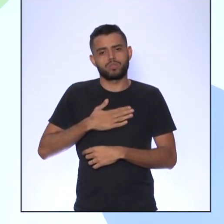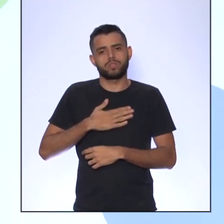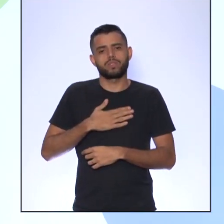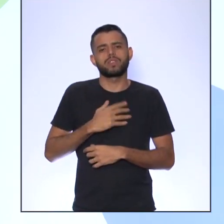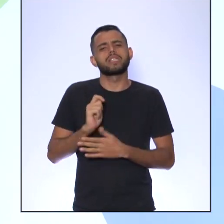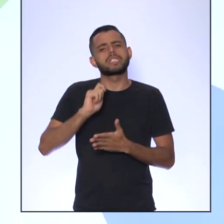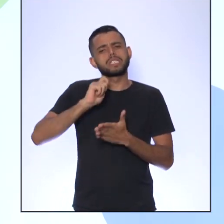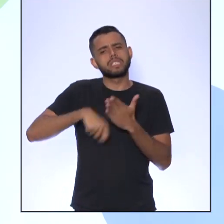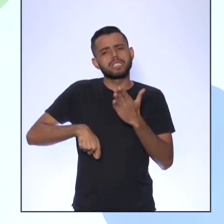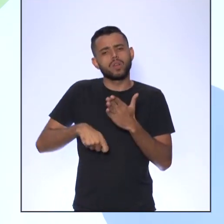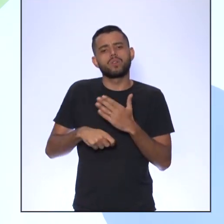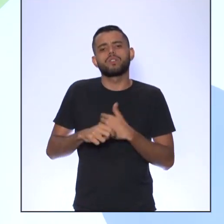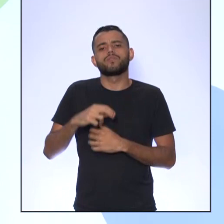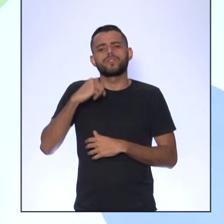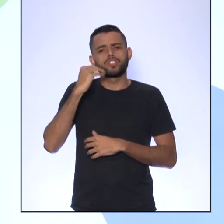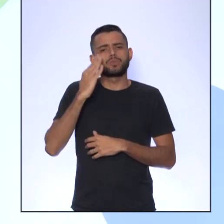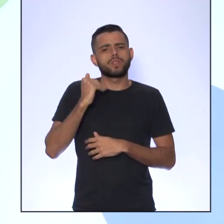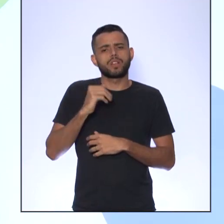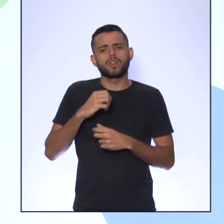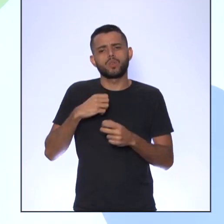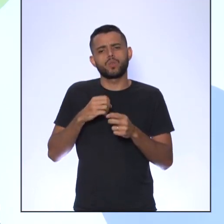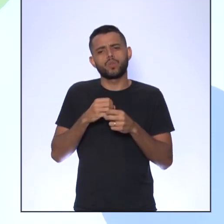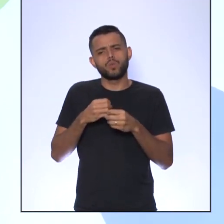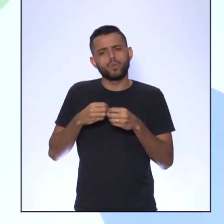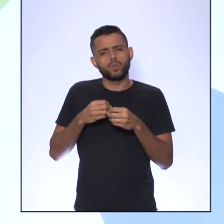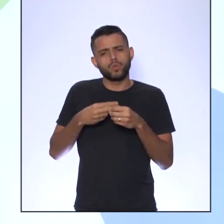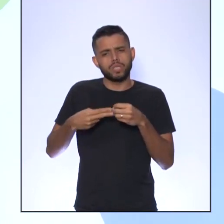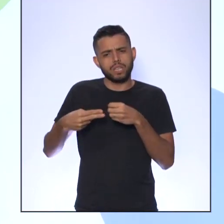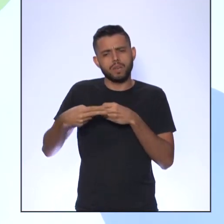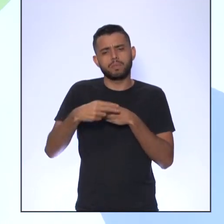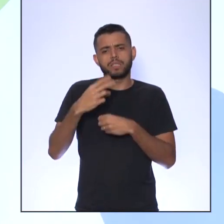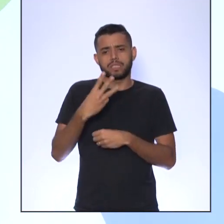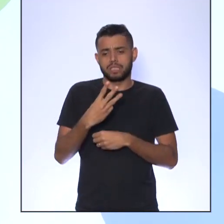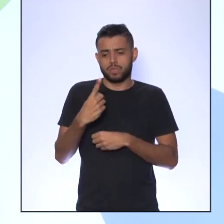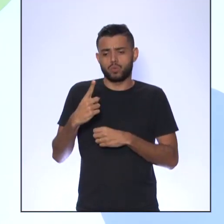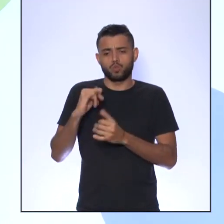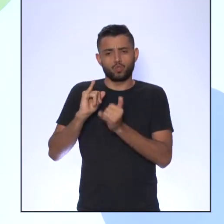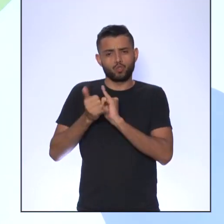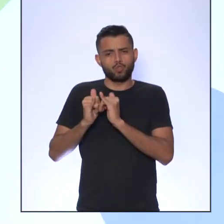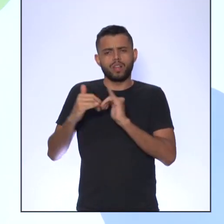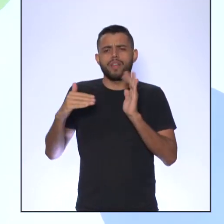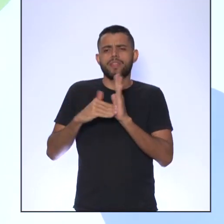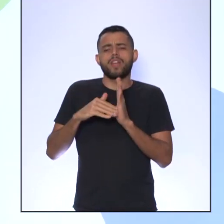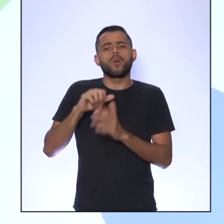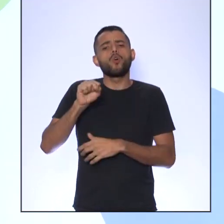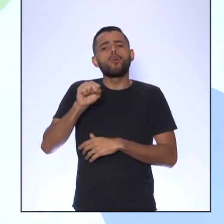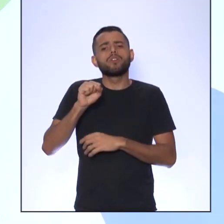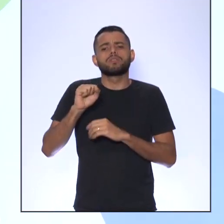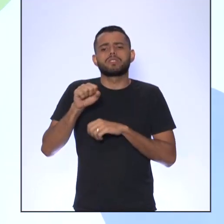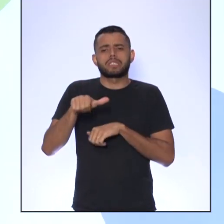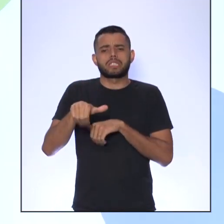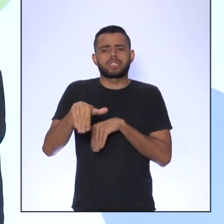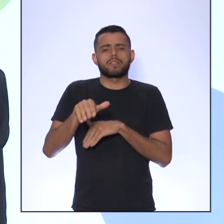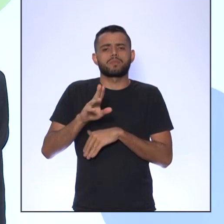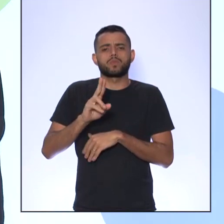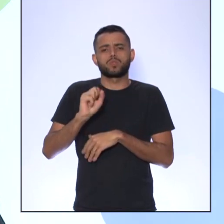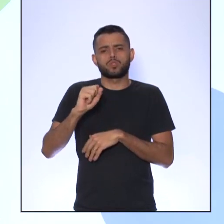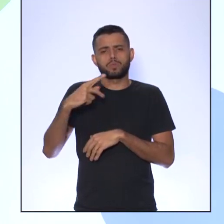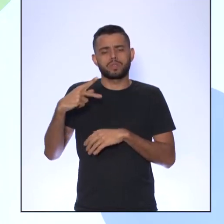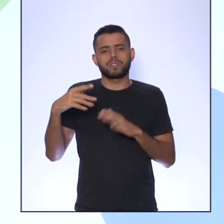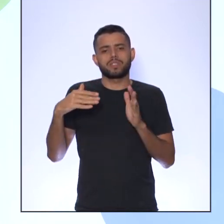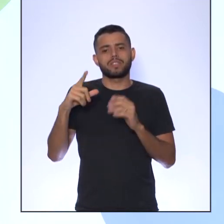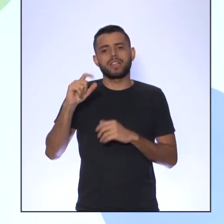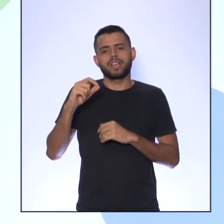data de inscrição do vestibular da Unicamp, 31 de julho até 8 de setembro, por exemplo. A da USP vai de 10 de agosto